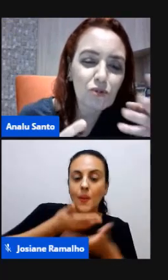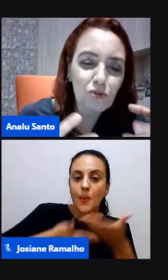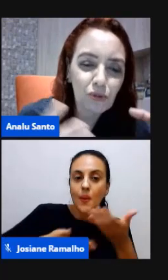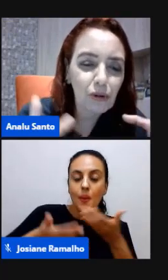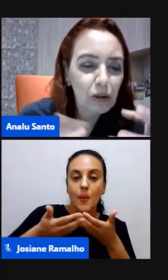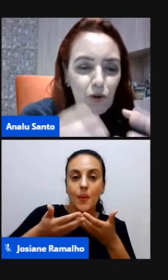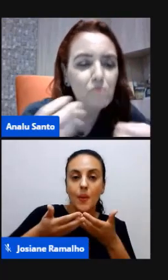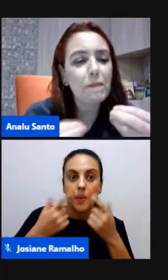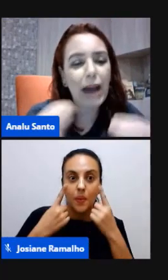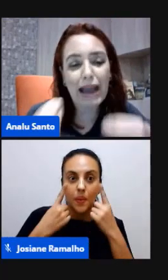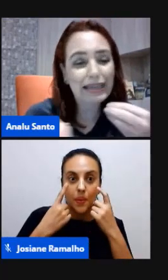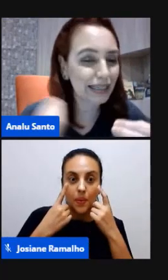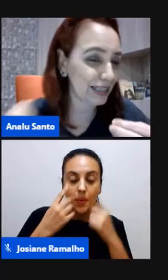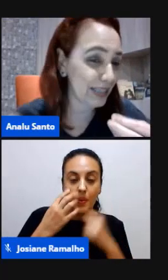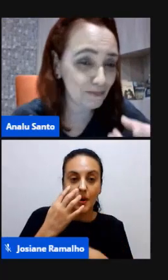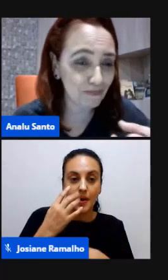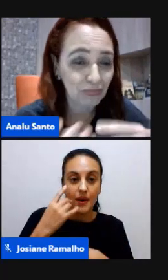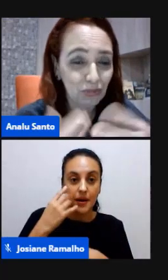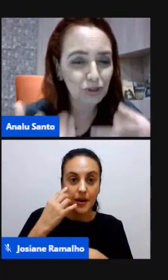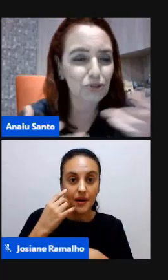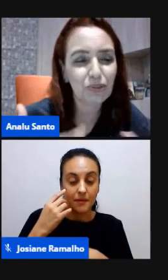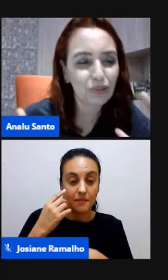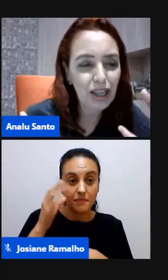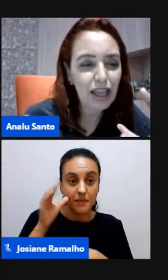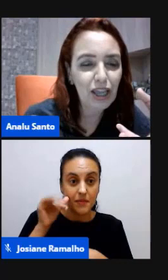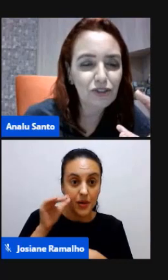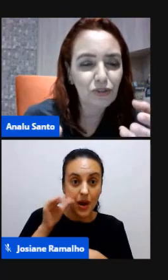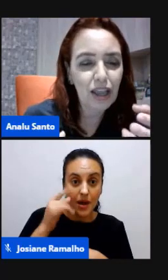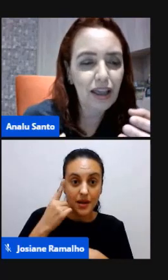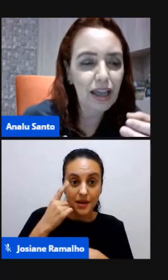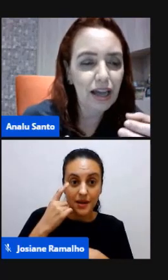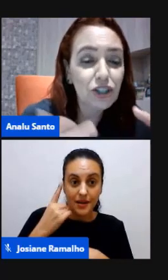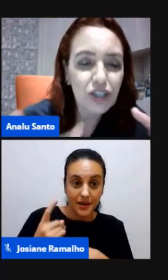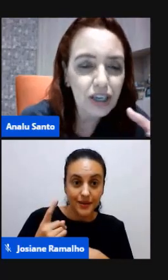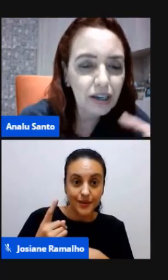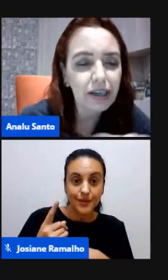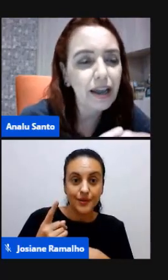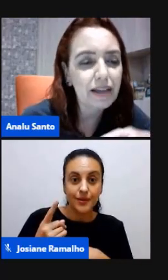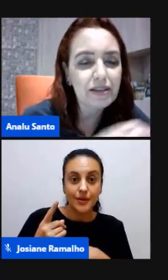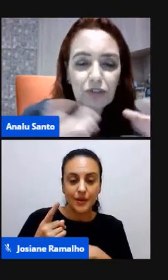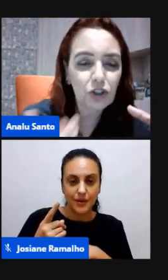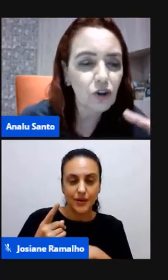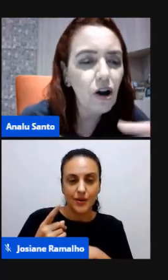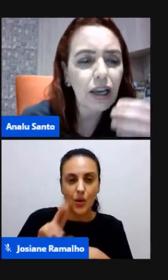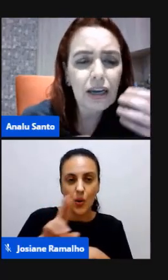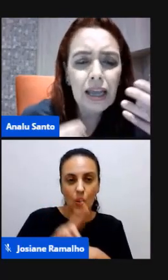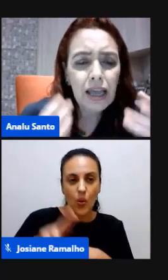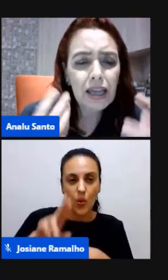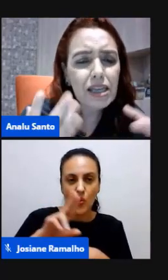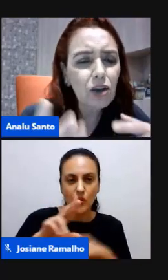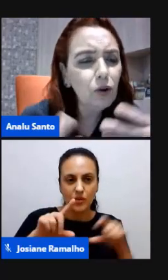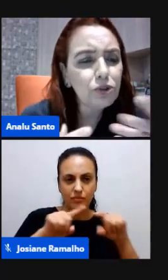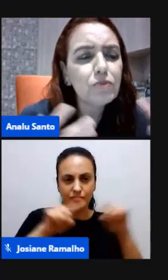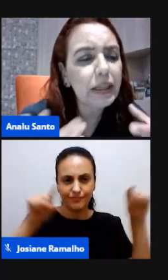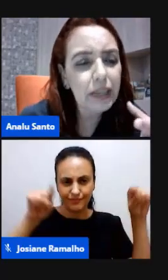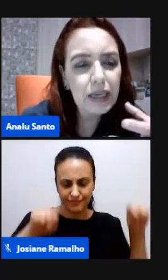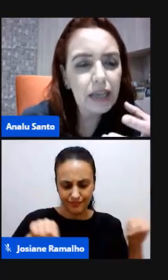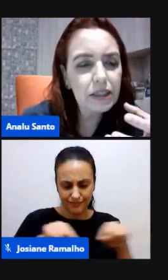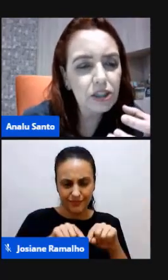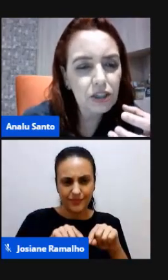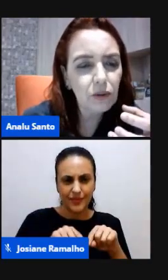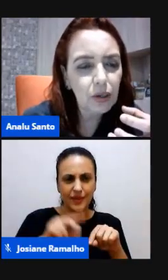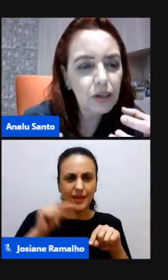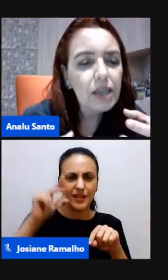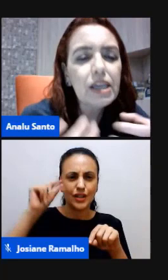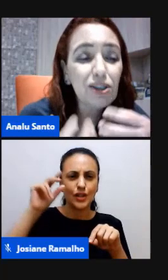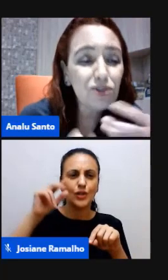com uma máquina, né, muito antiga, né, essa vitrola, e outros materiais